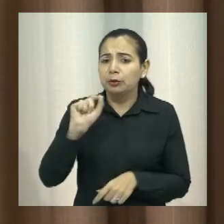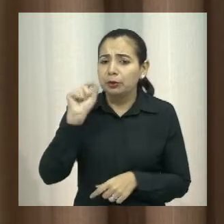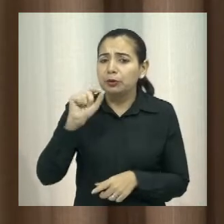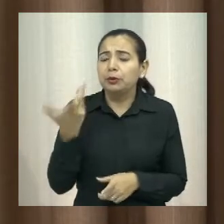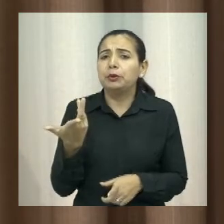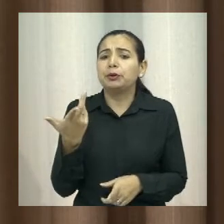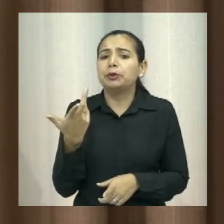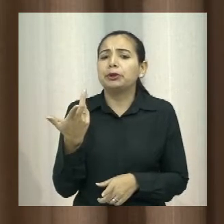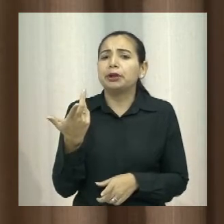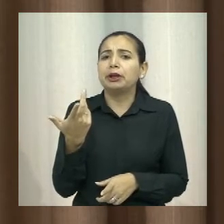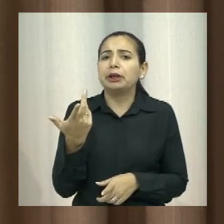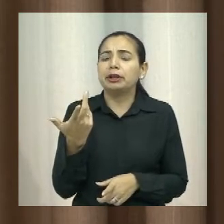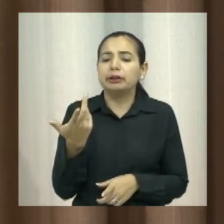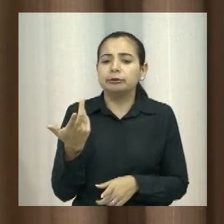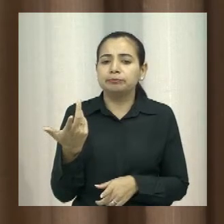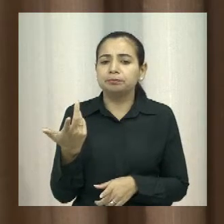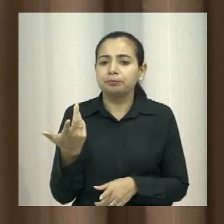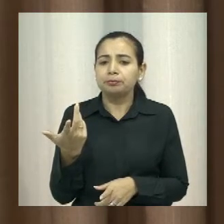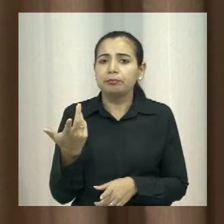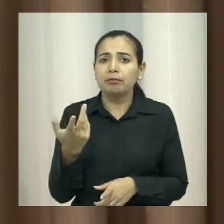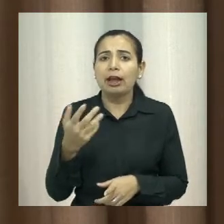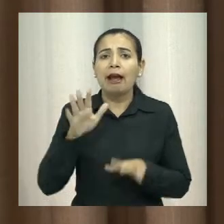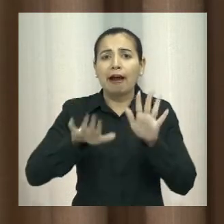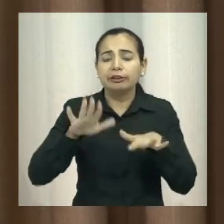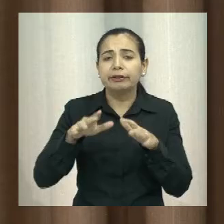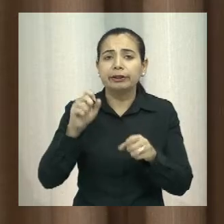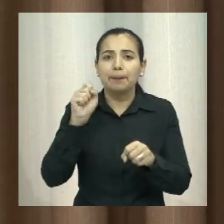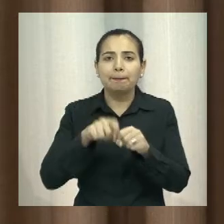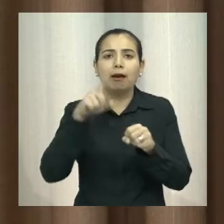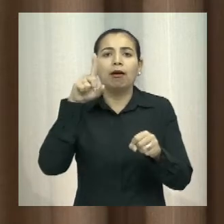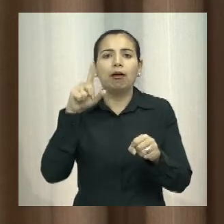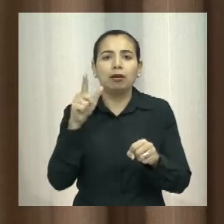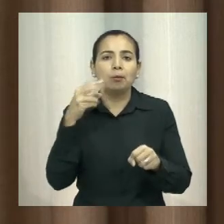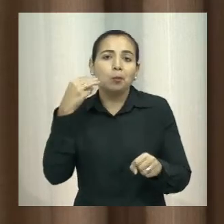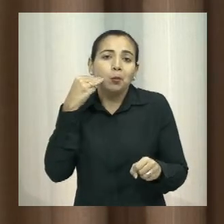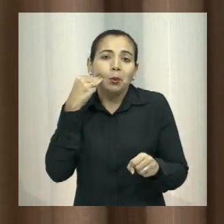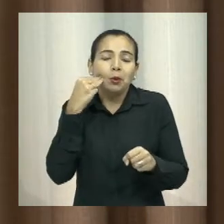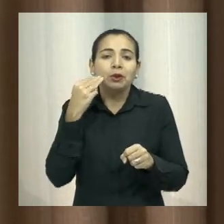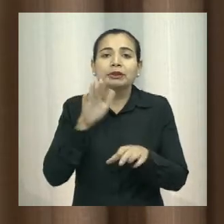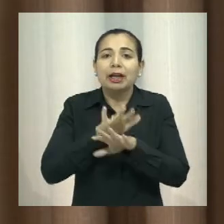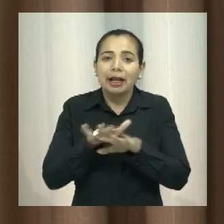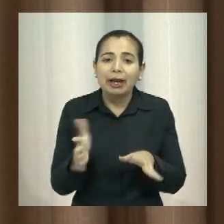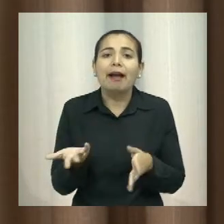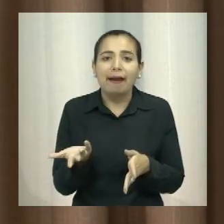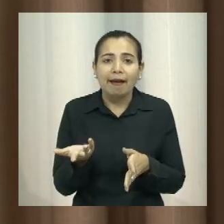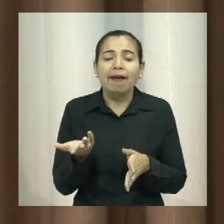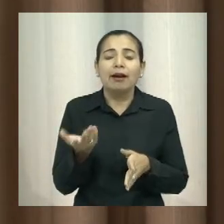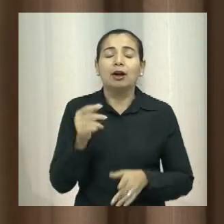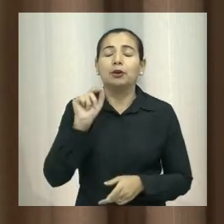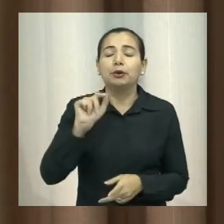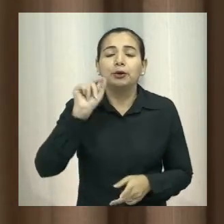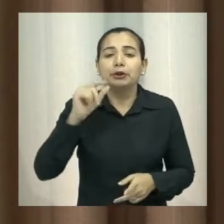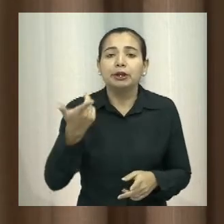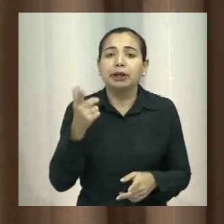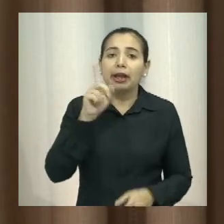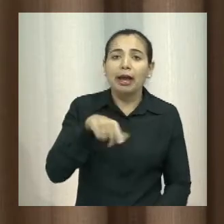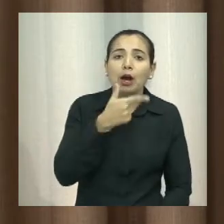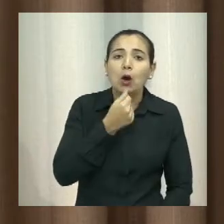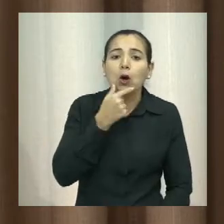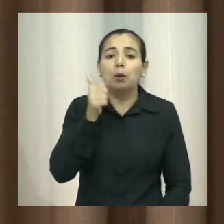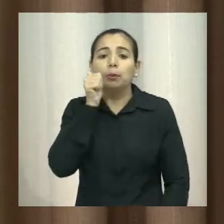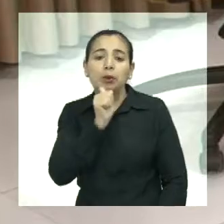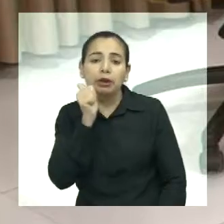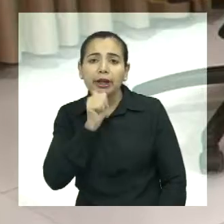perder, né, a sua virgindade, aquela essência seja homem ou mulher, apenas por isso, né? Porque você não,